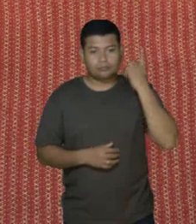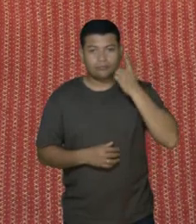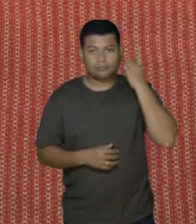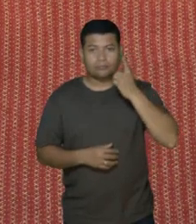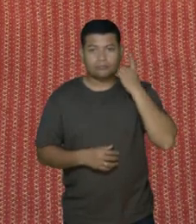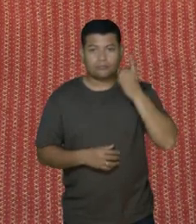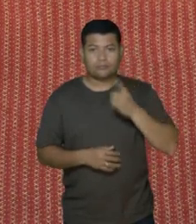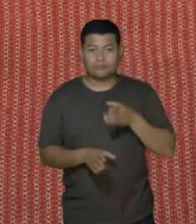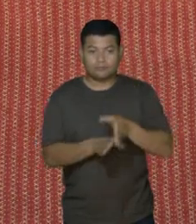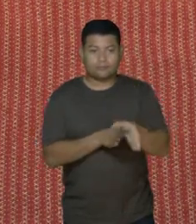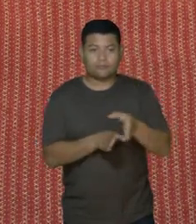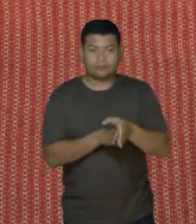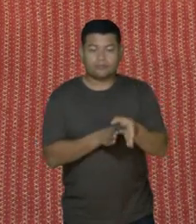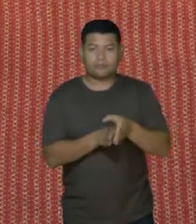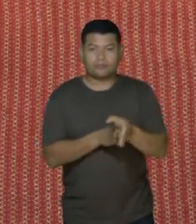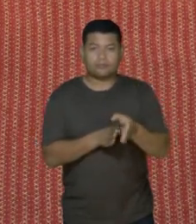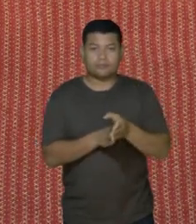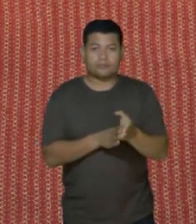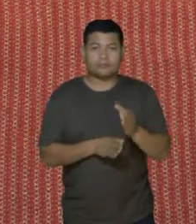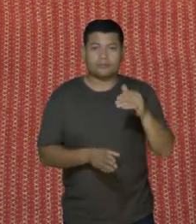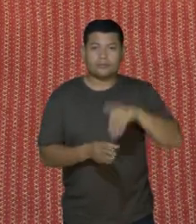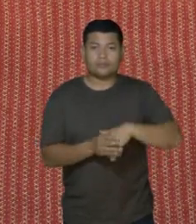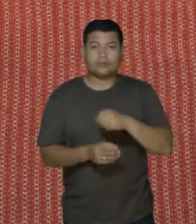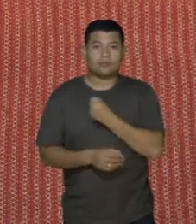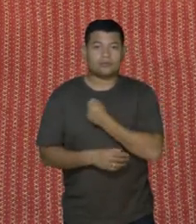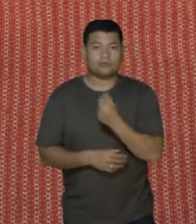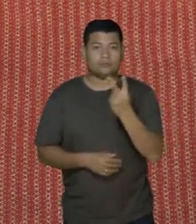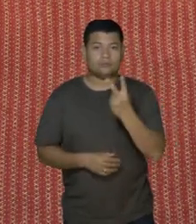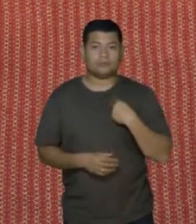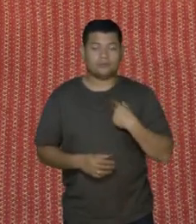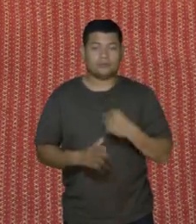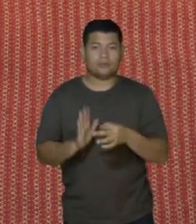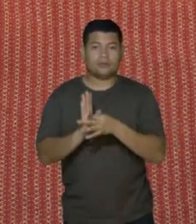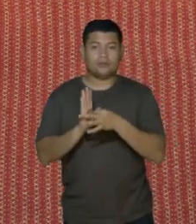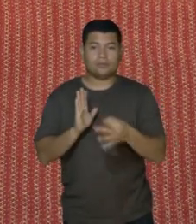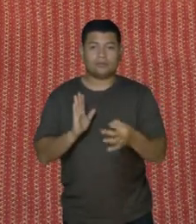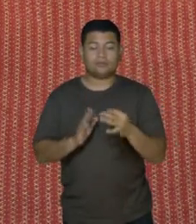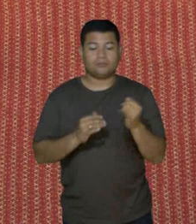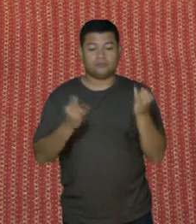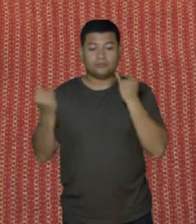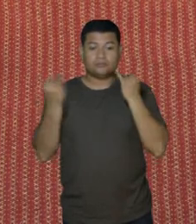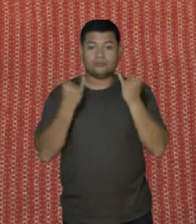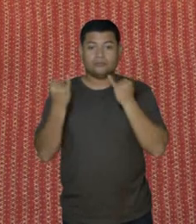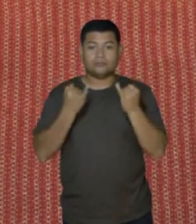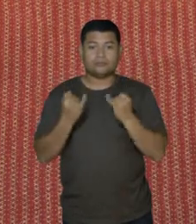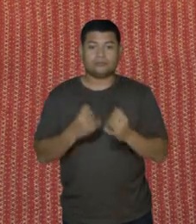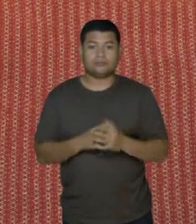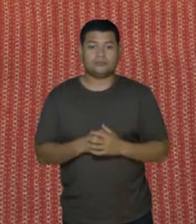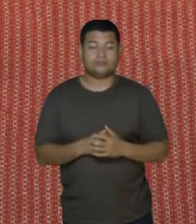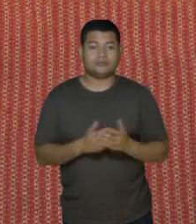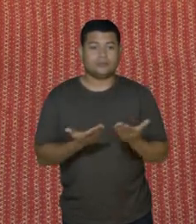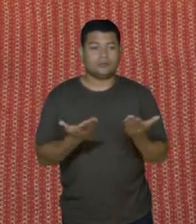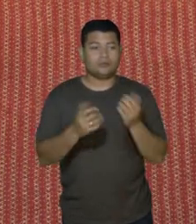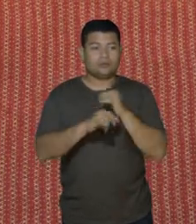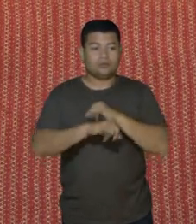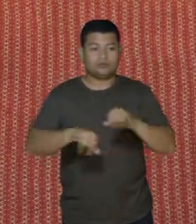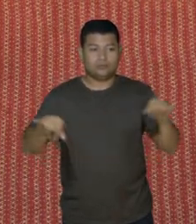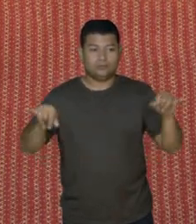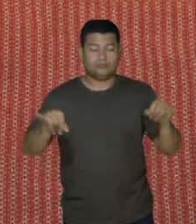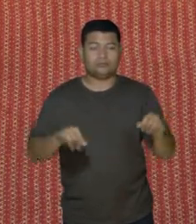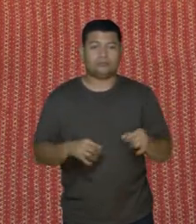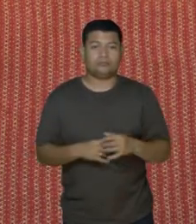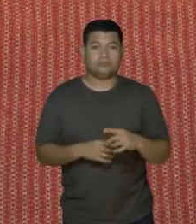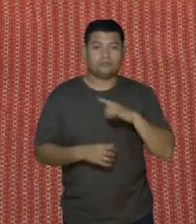orienta o voto 2. Na verdade, o parecer, uma informação para partilhar para todo o plenário, tem um parecer da